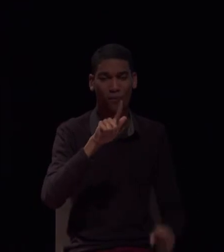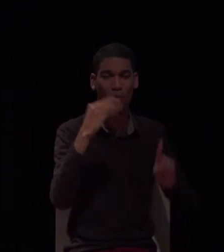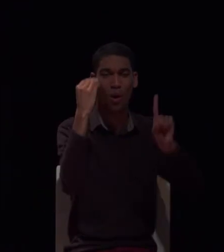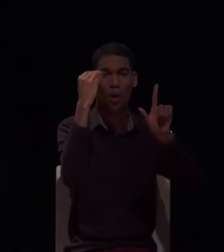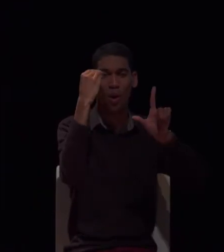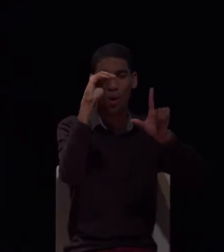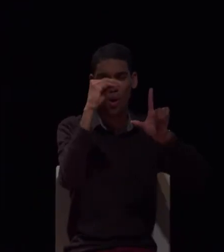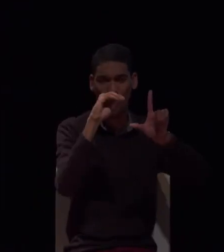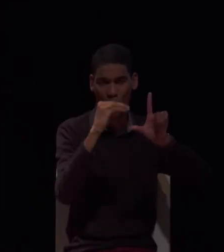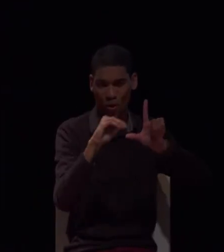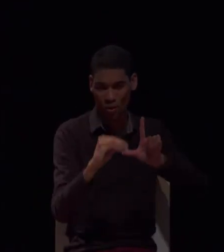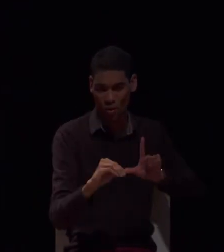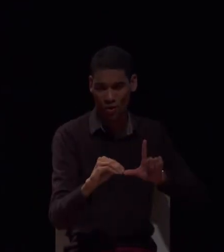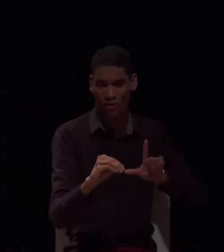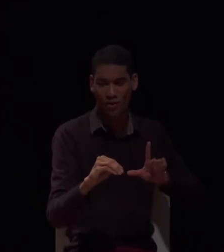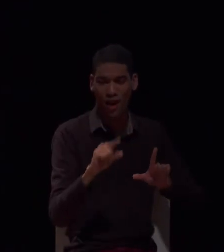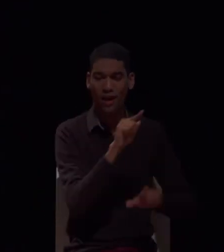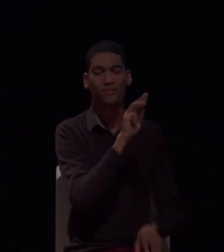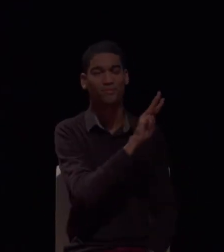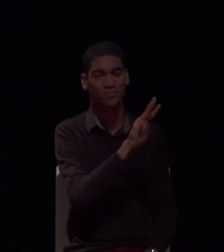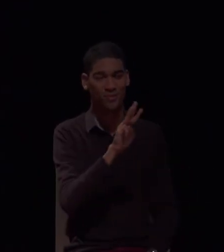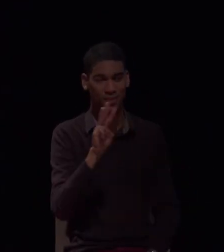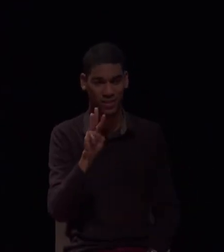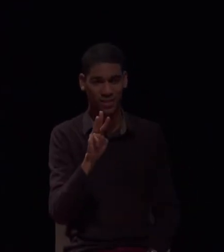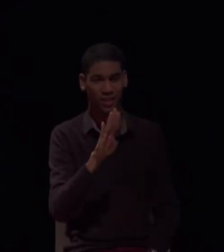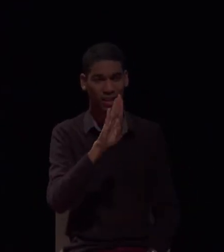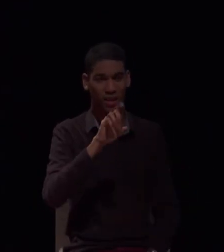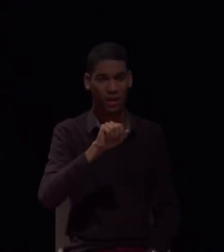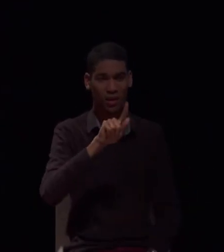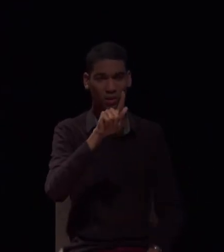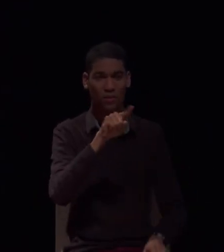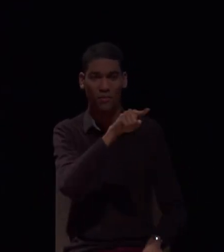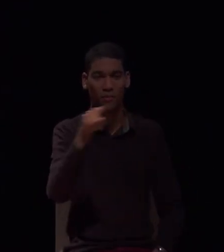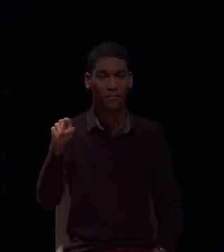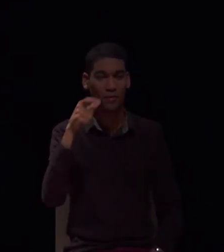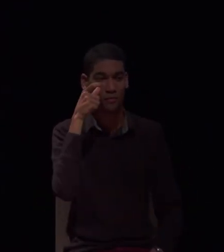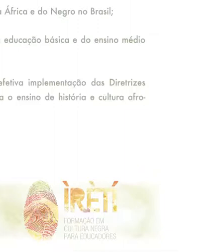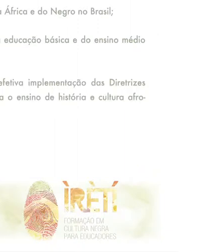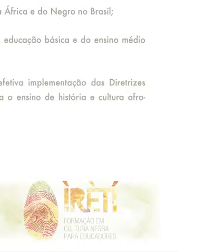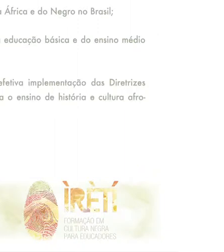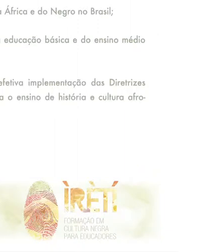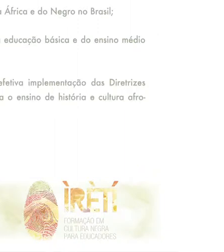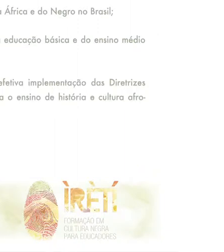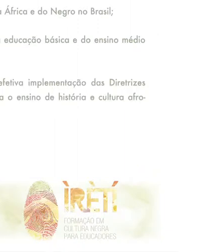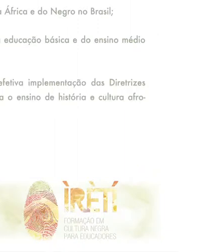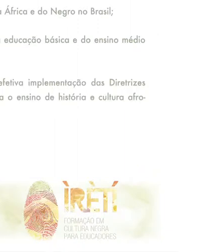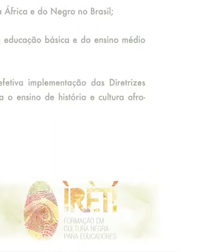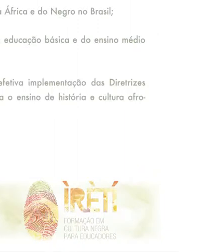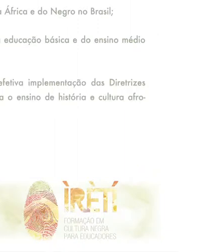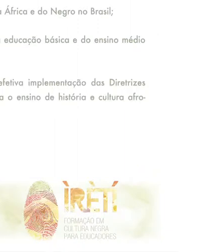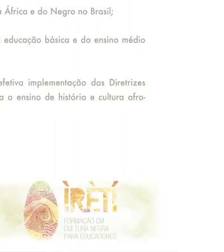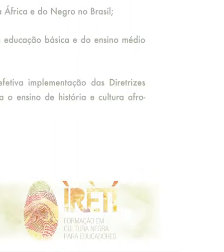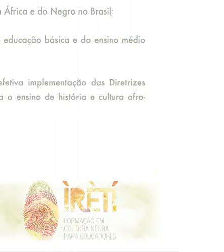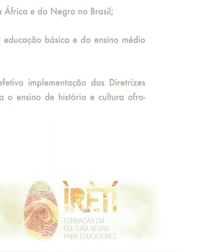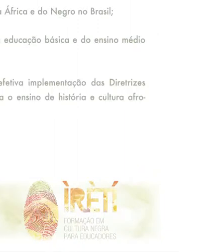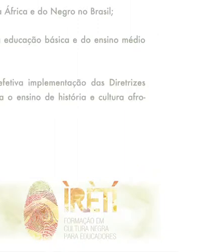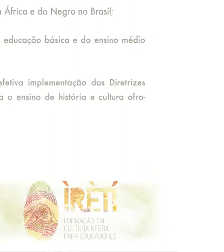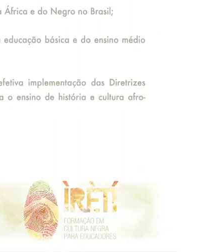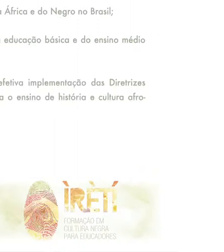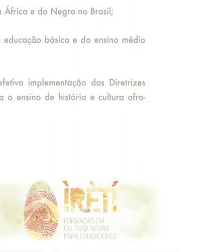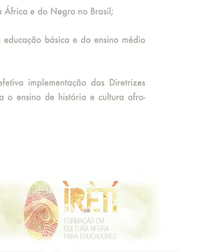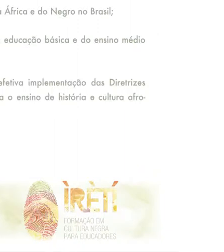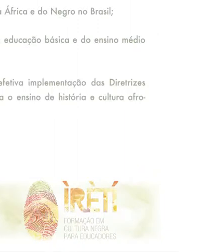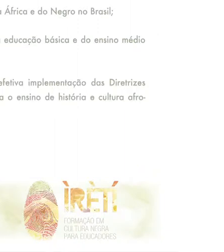vocês o endereço do blog pra vocês acompanharem porque a gente colocou nesse blog todos os conteúdos que foram